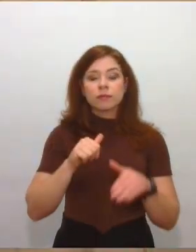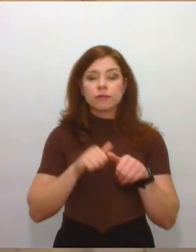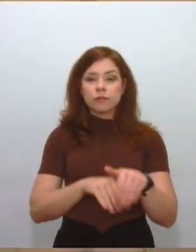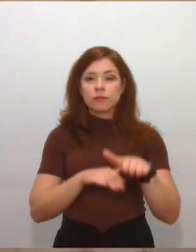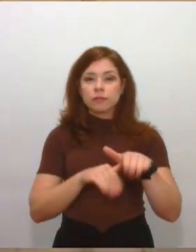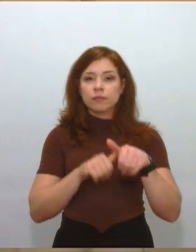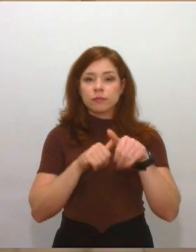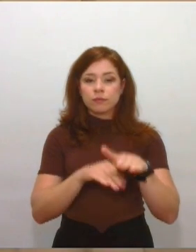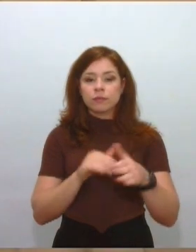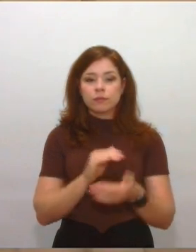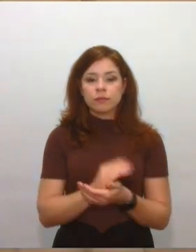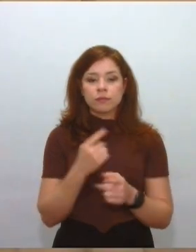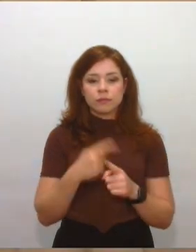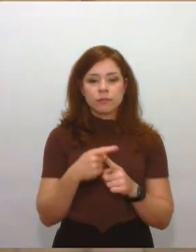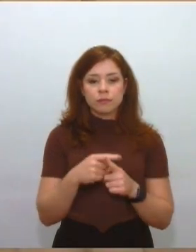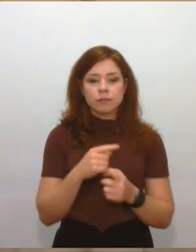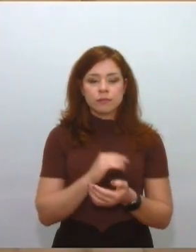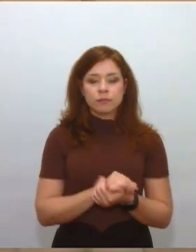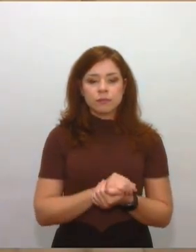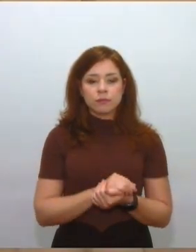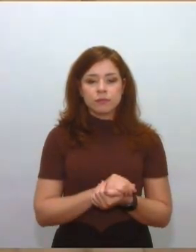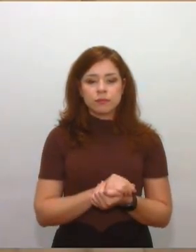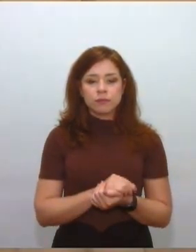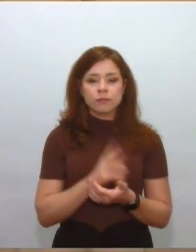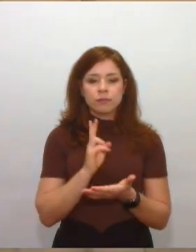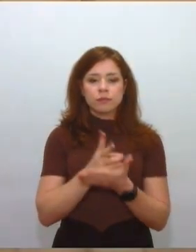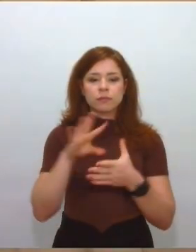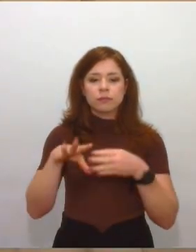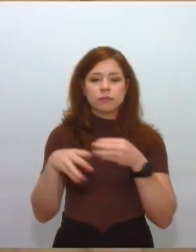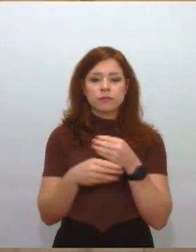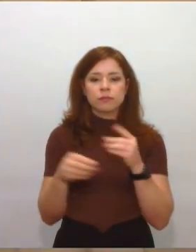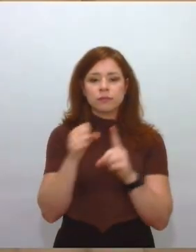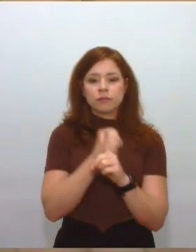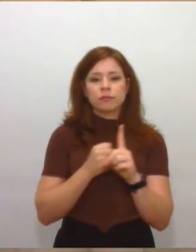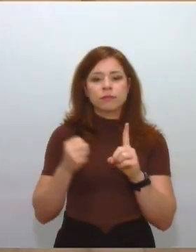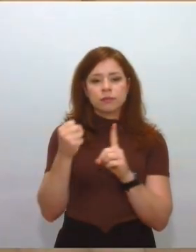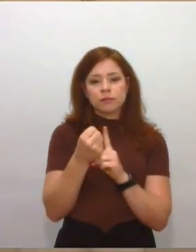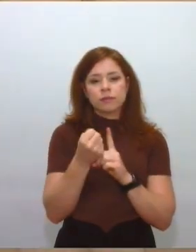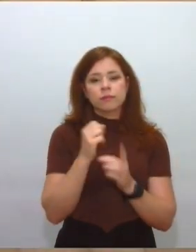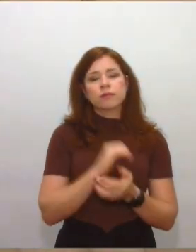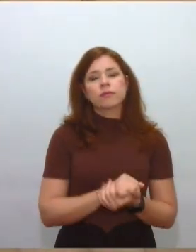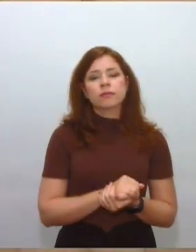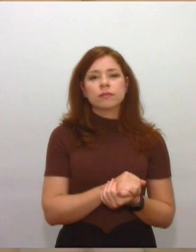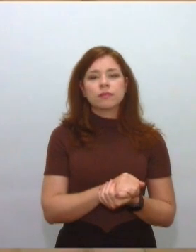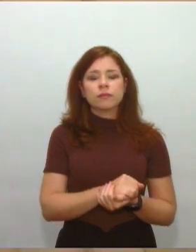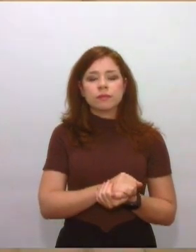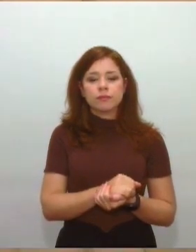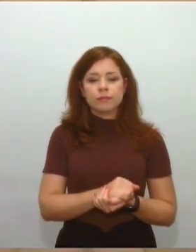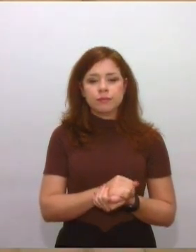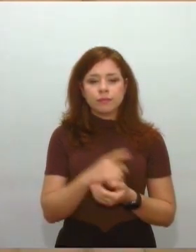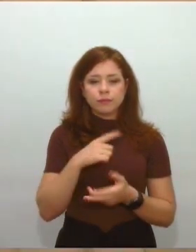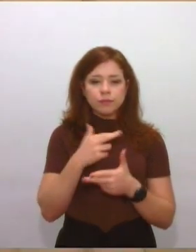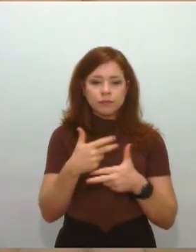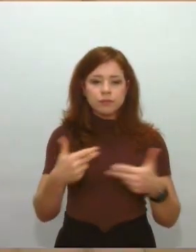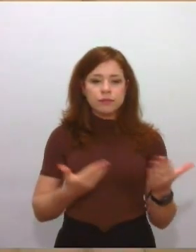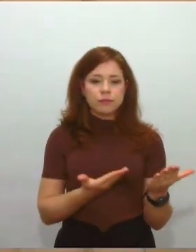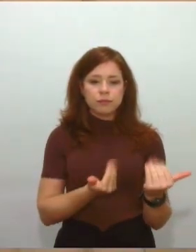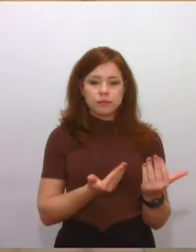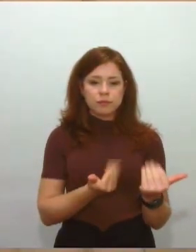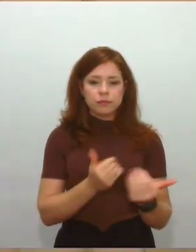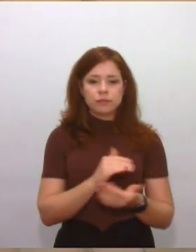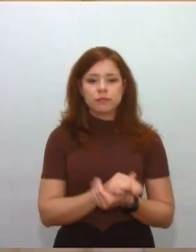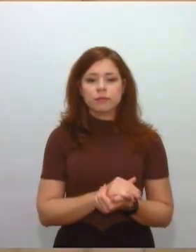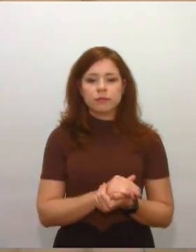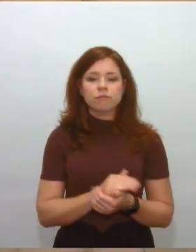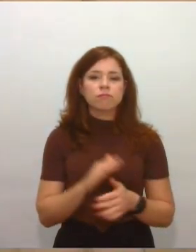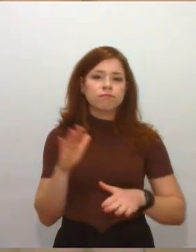acaba agregando socialmente, né? Tem muitos jovens que poderiam estar indo por